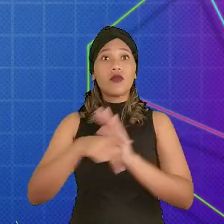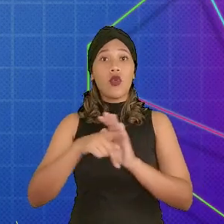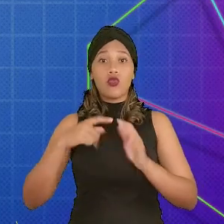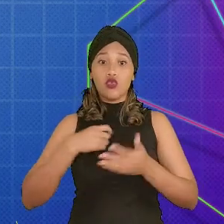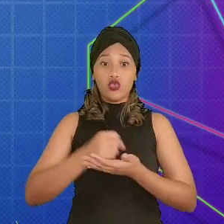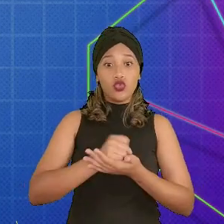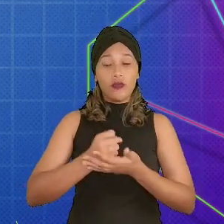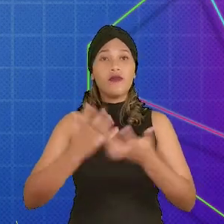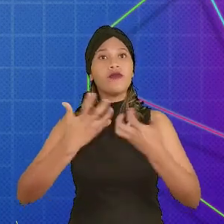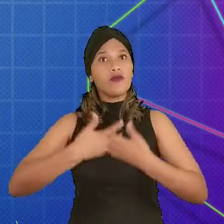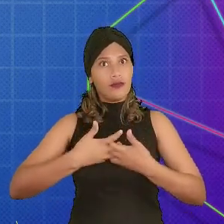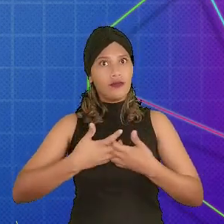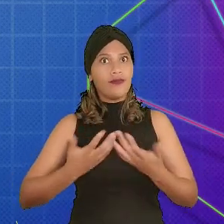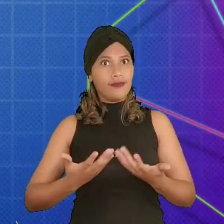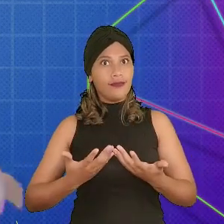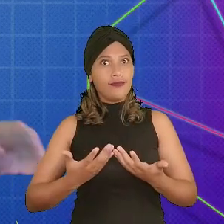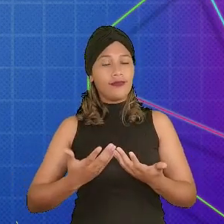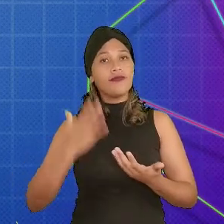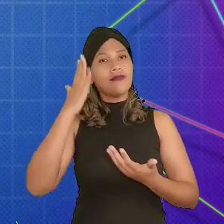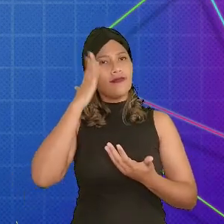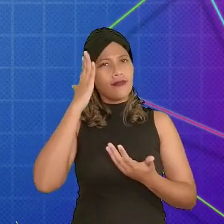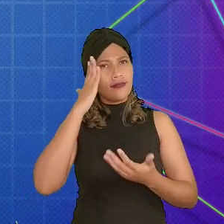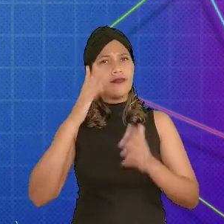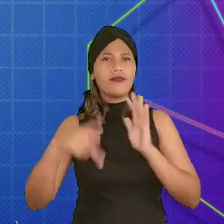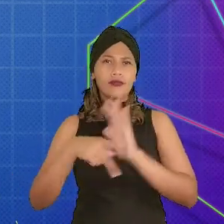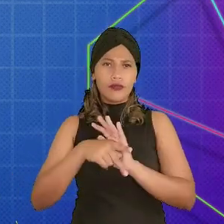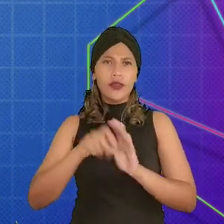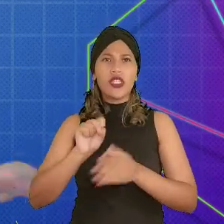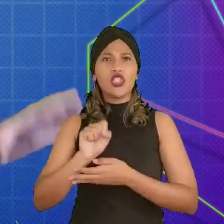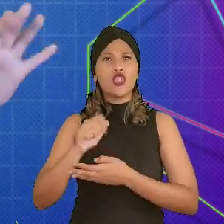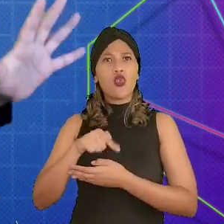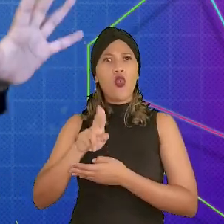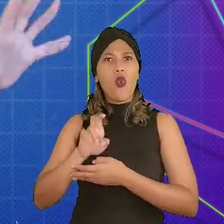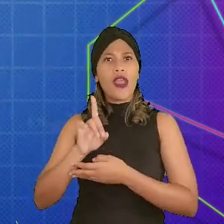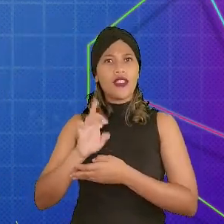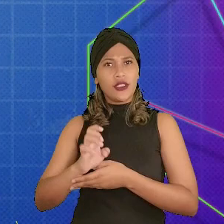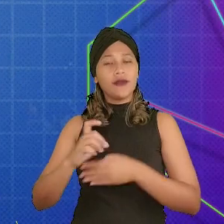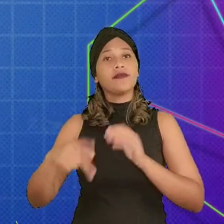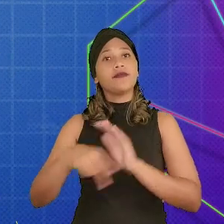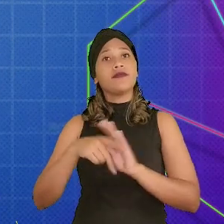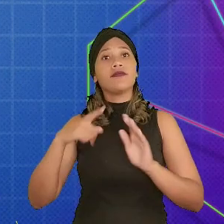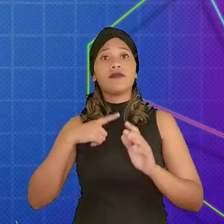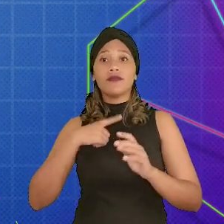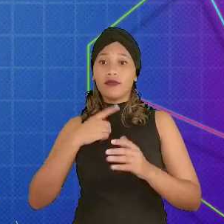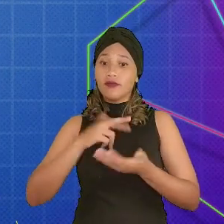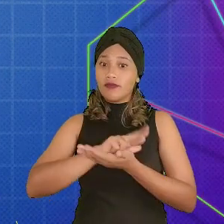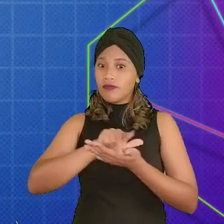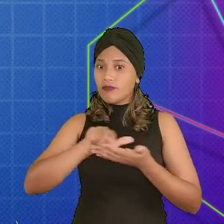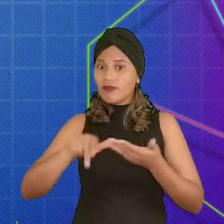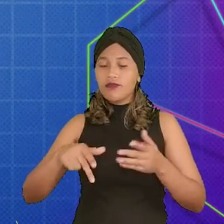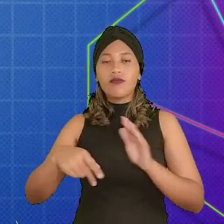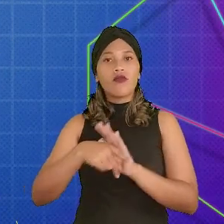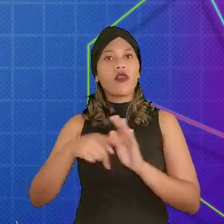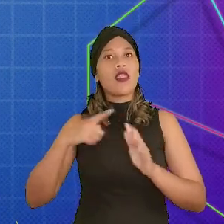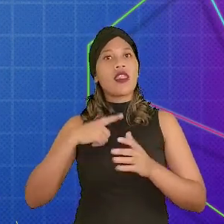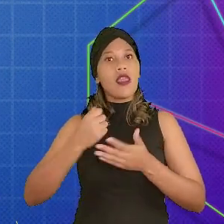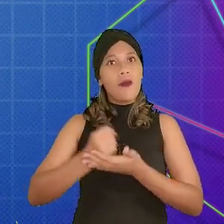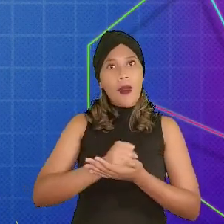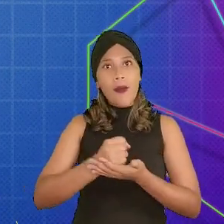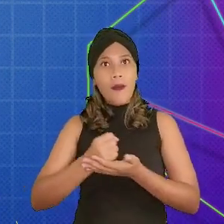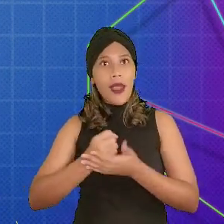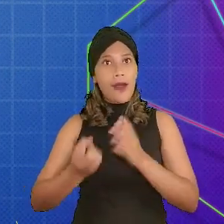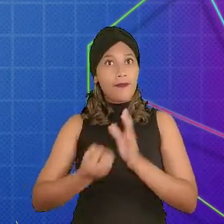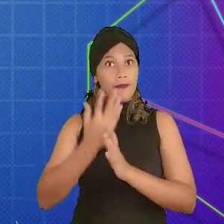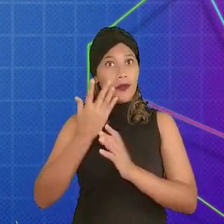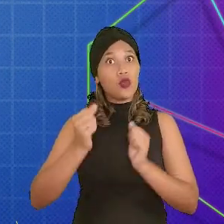gente quer que o nosso jogo funcione. Mesmo no Scratch, nós temos uma grande gama de jogos que podemos fazer com os blocos de